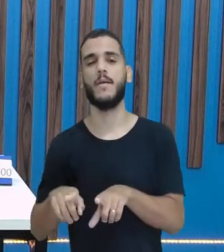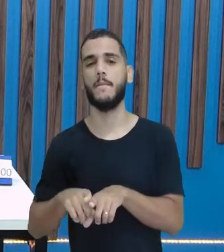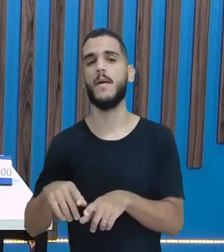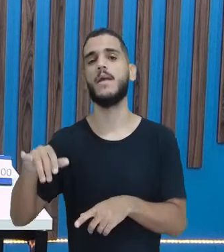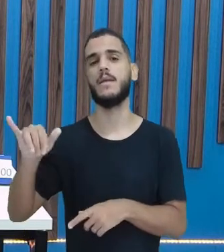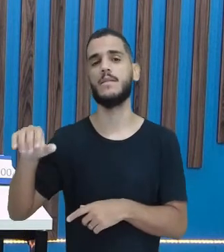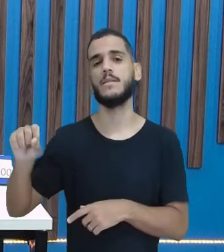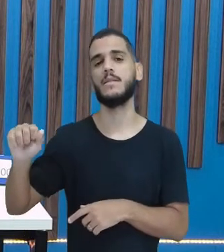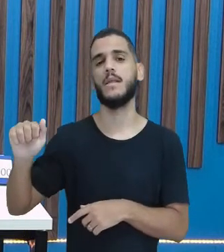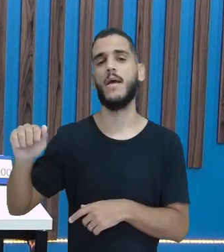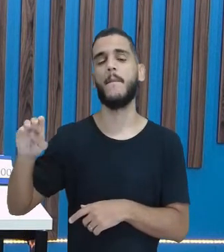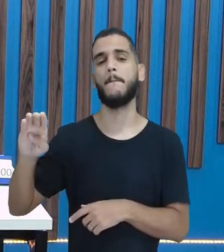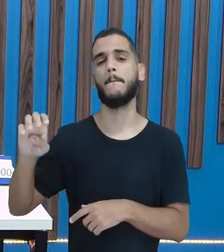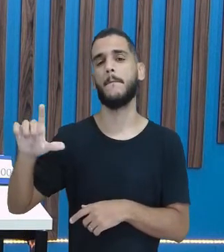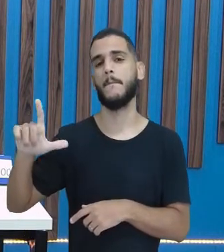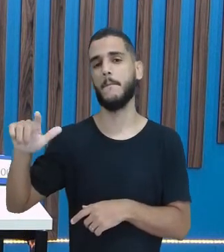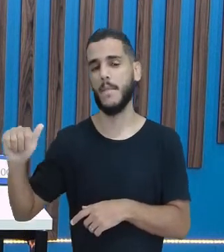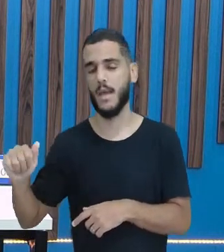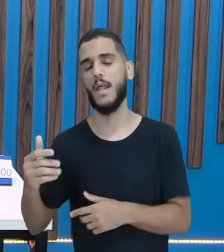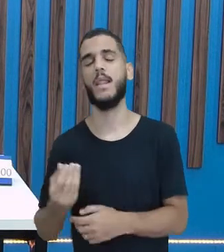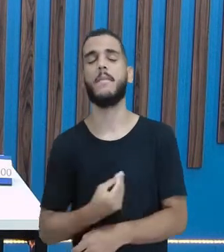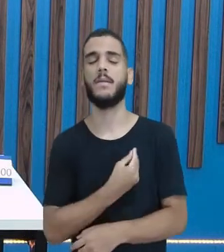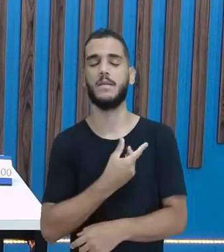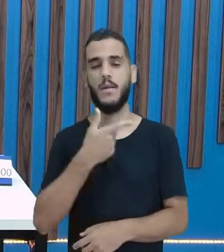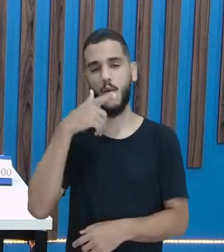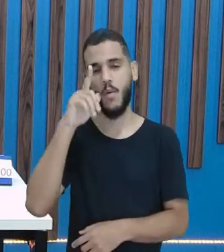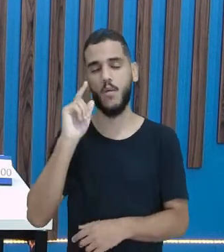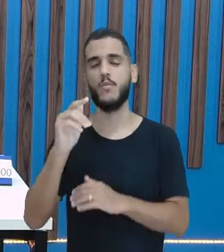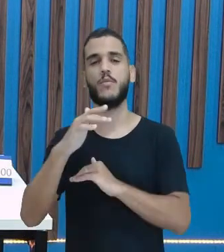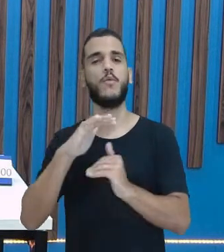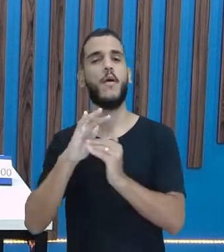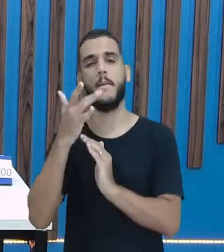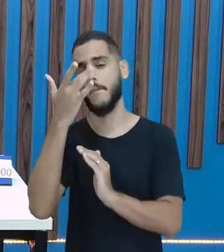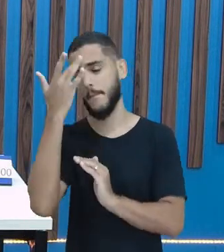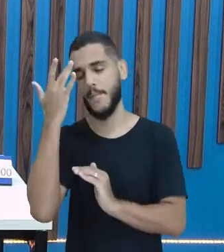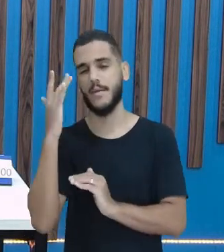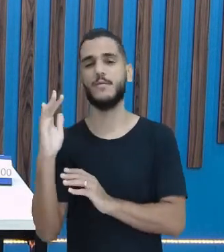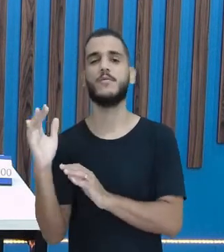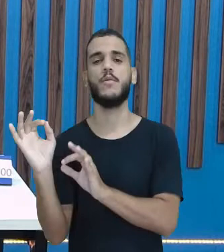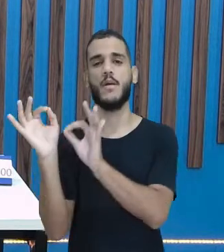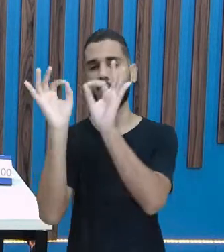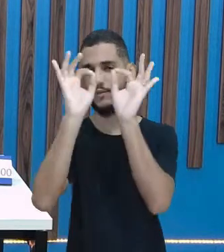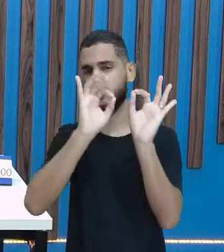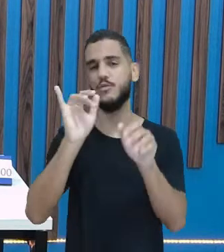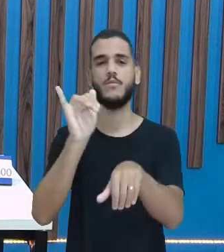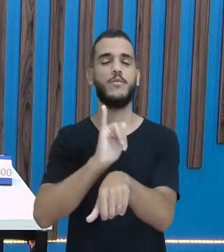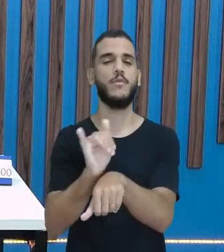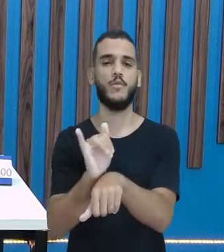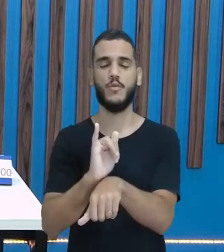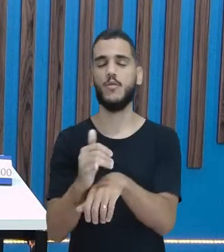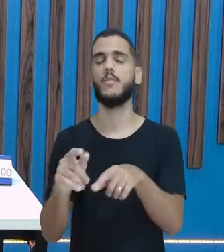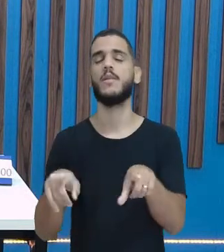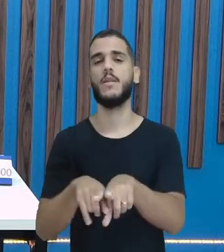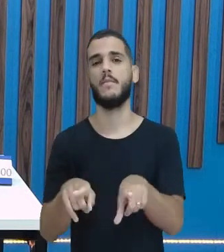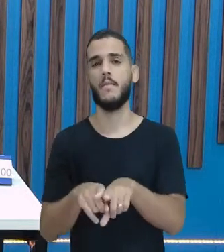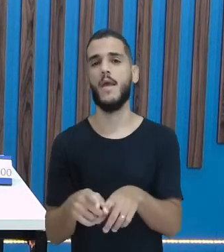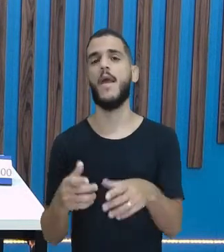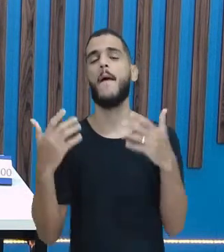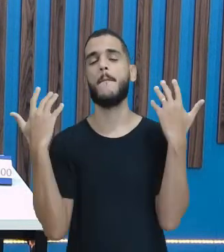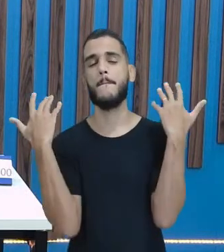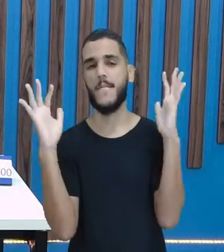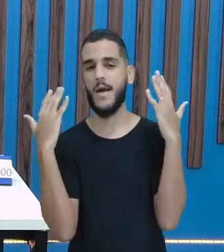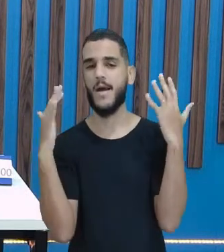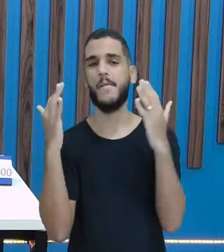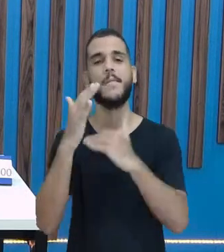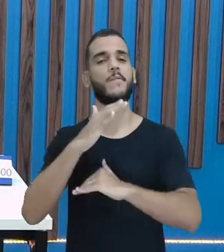presente na nossa aula, e quem mais está chegando por aí e acompanhou a aula pelo YouTube. Então, parabéns